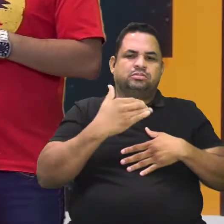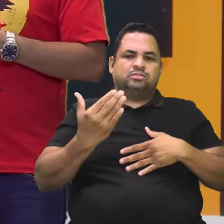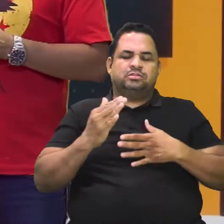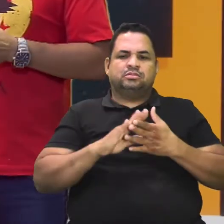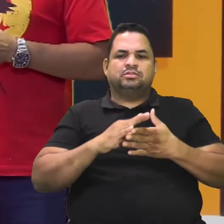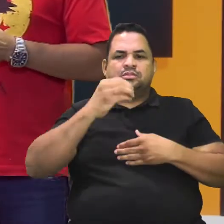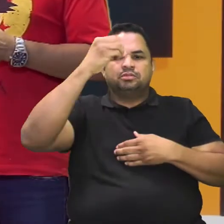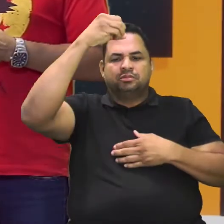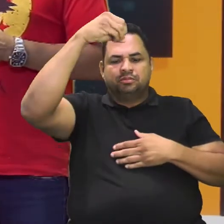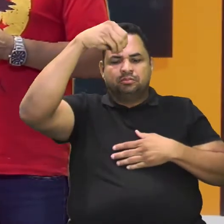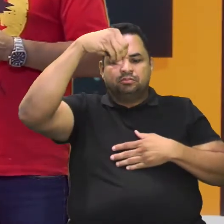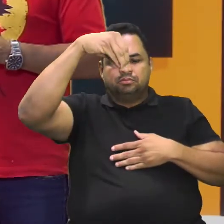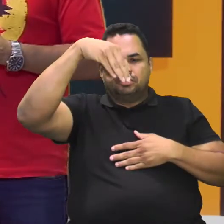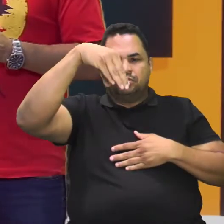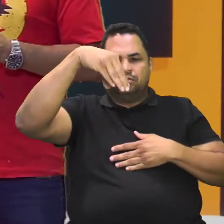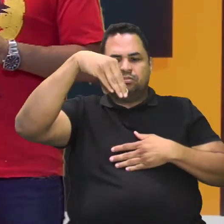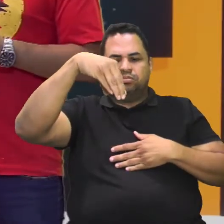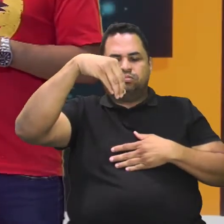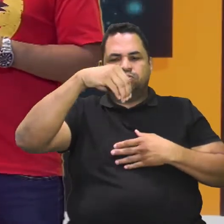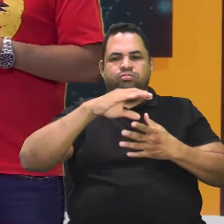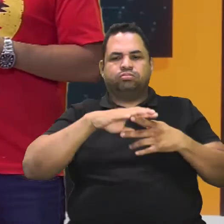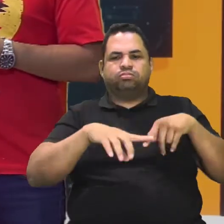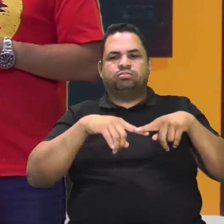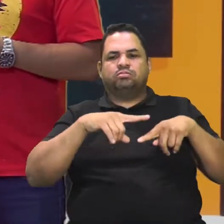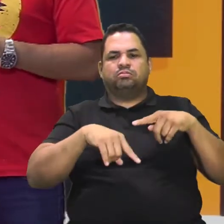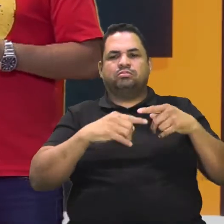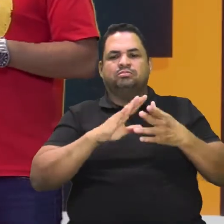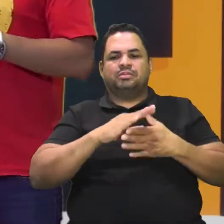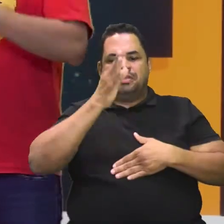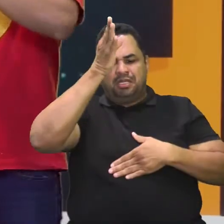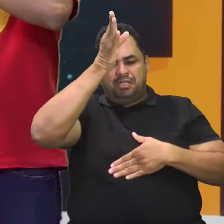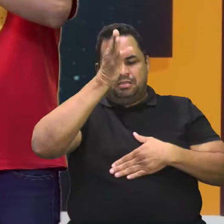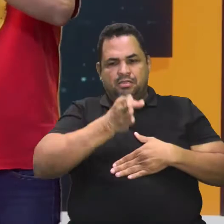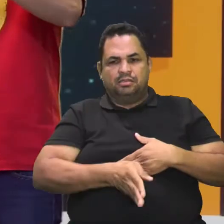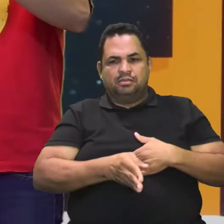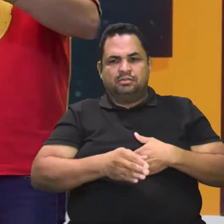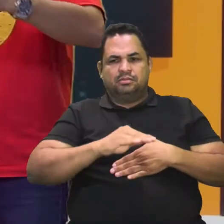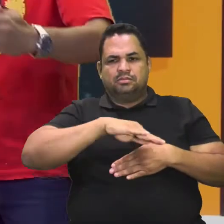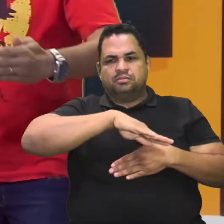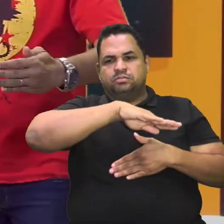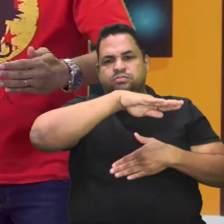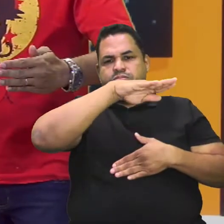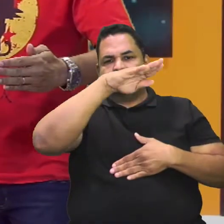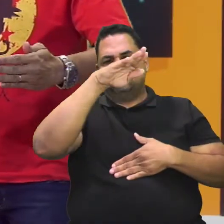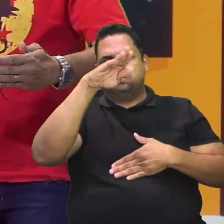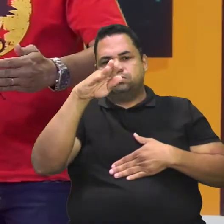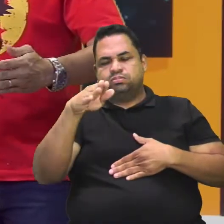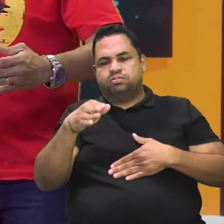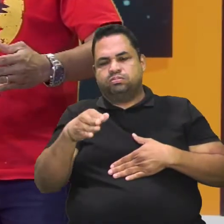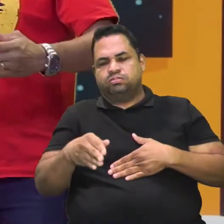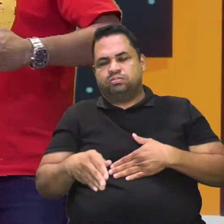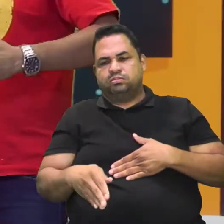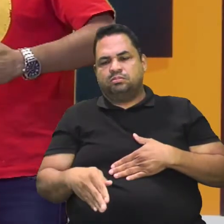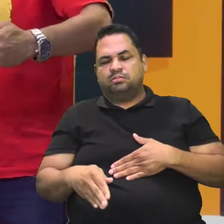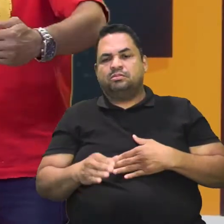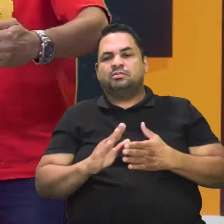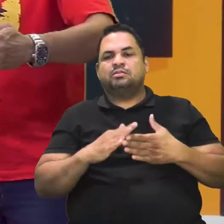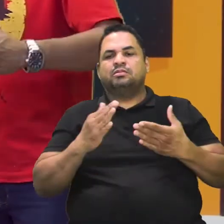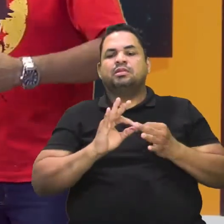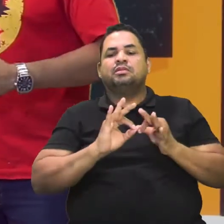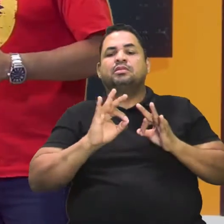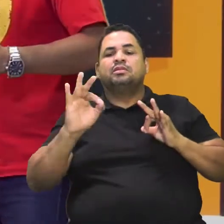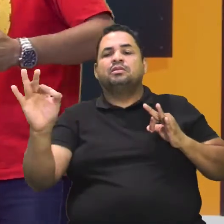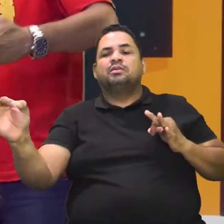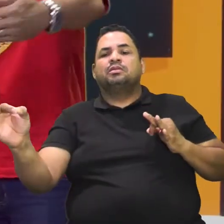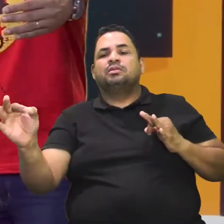soldados, eles soltavam o mantimento. Só que esse mantimento não caía em linha reta, ele caía fazendo uma parábola. Então, geralmente caía